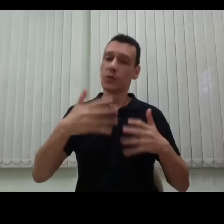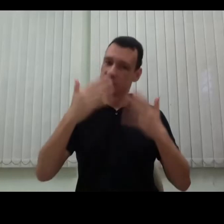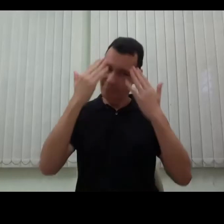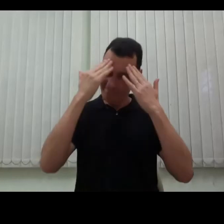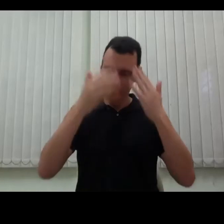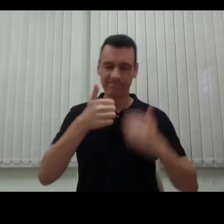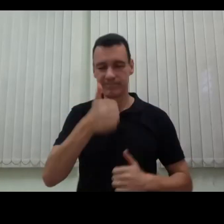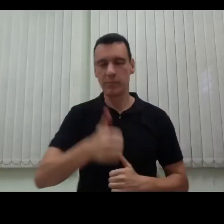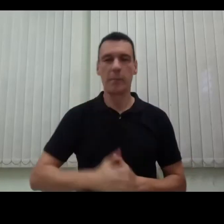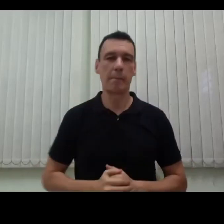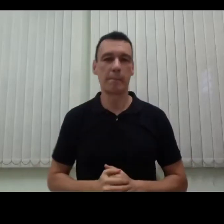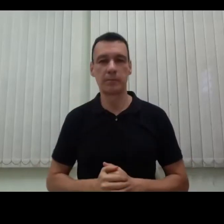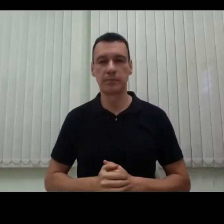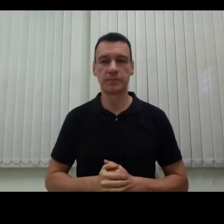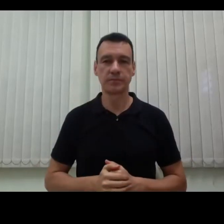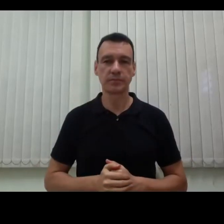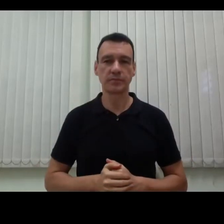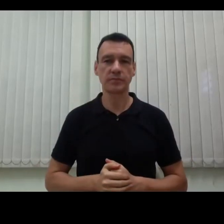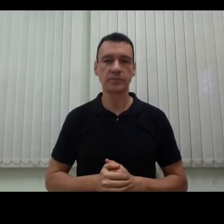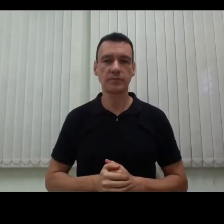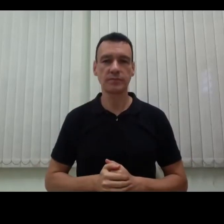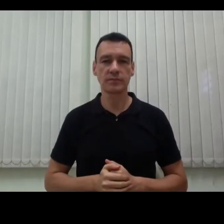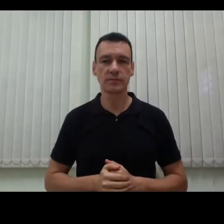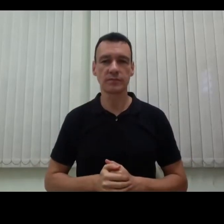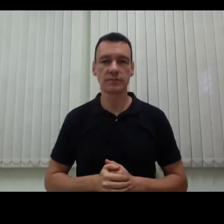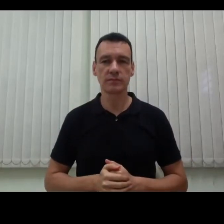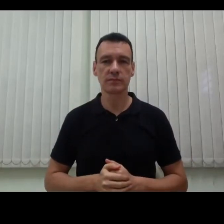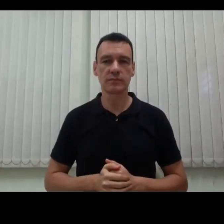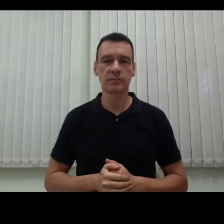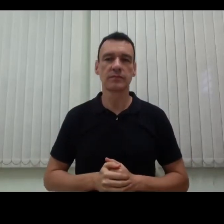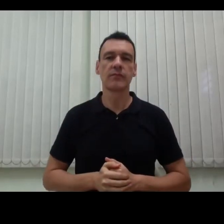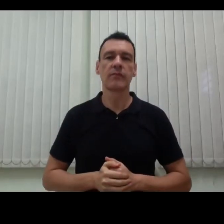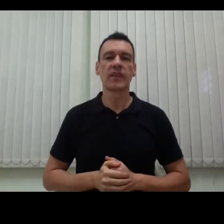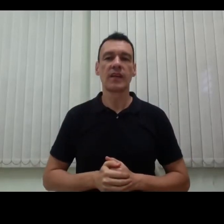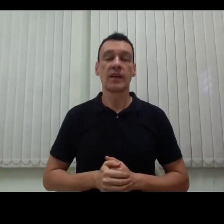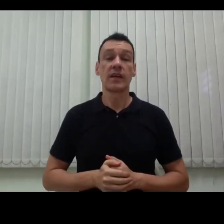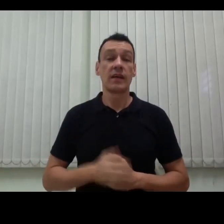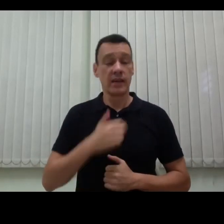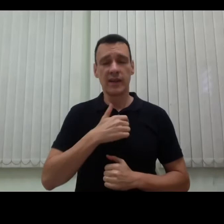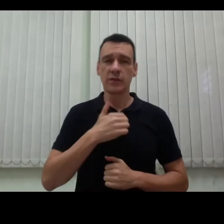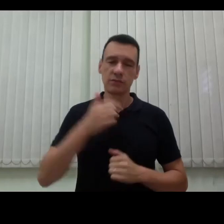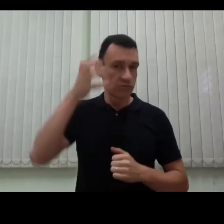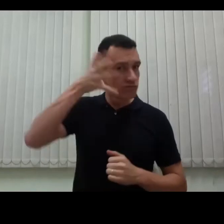Bem, eu vou tentar organizar esses 10 minutos em